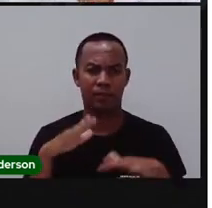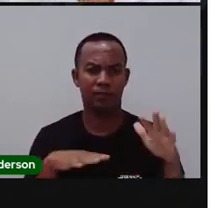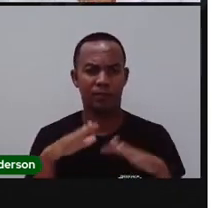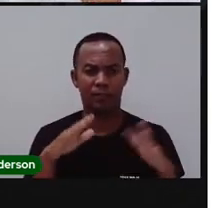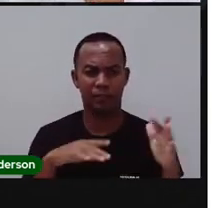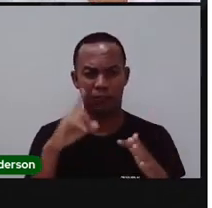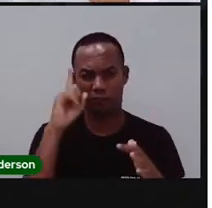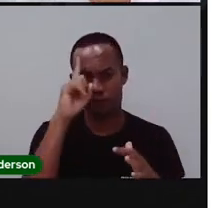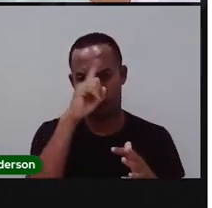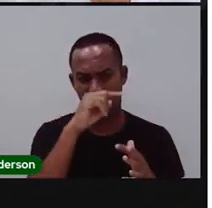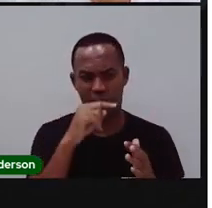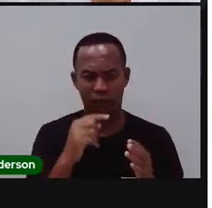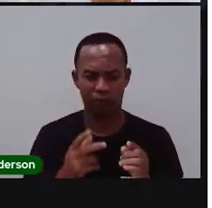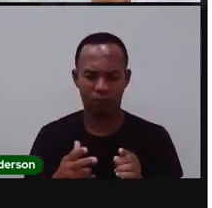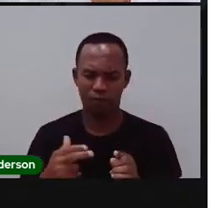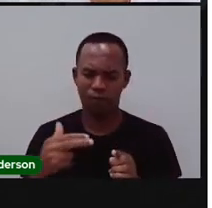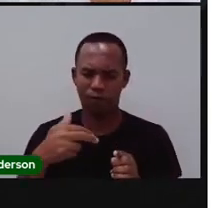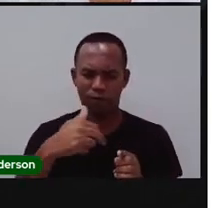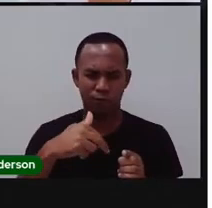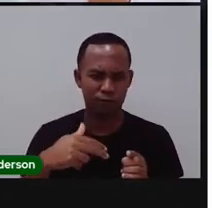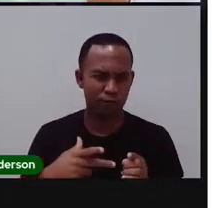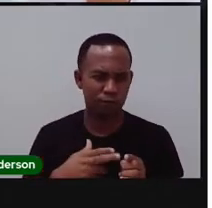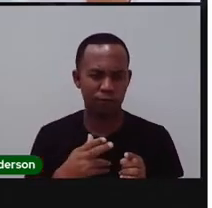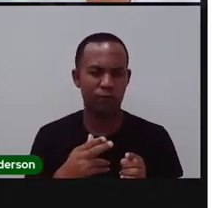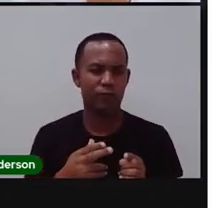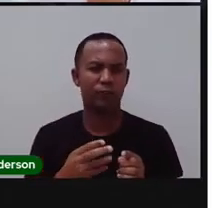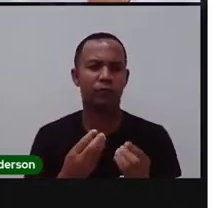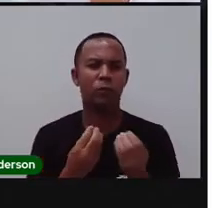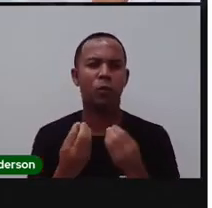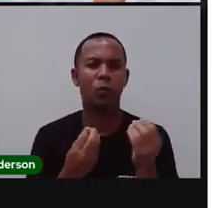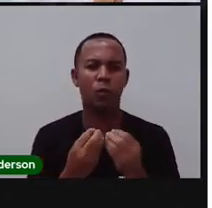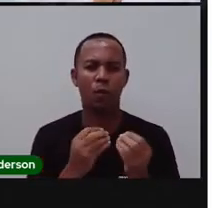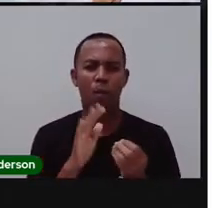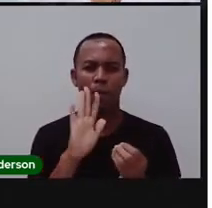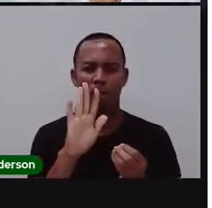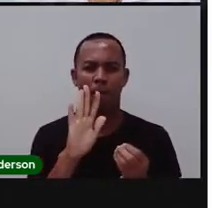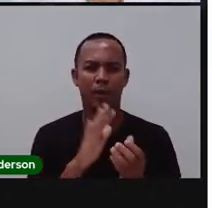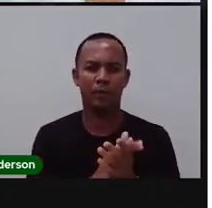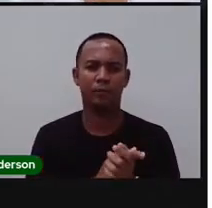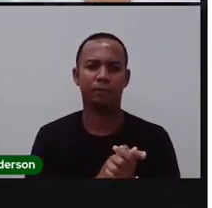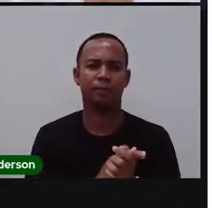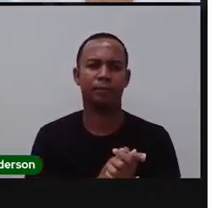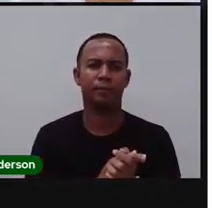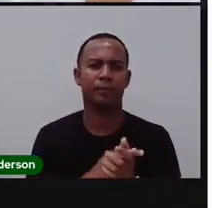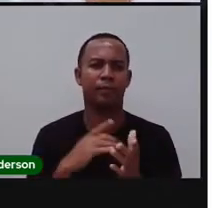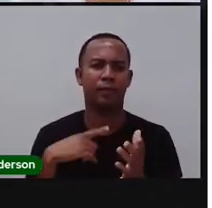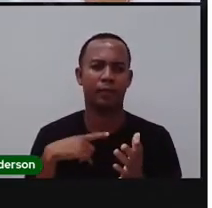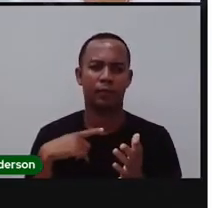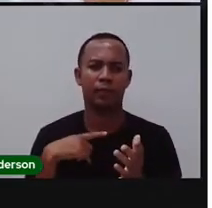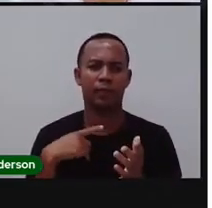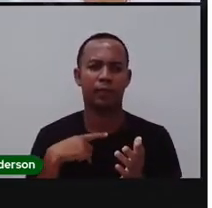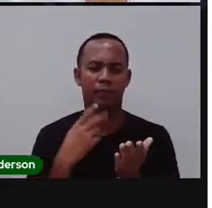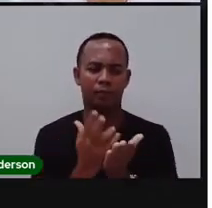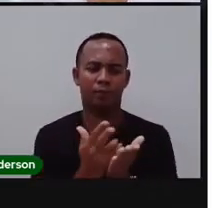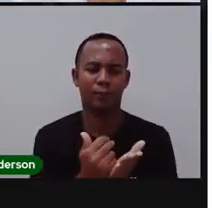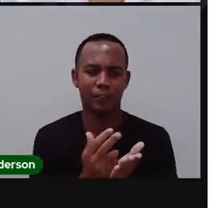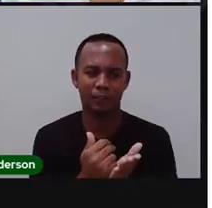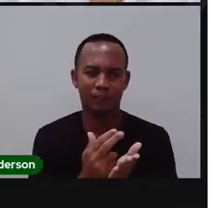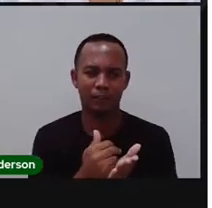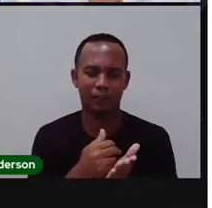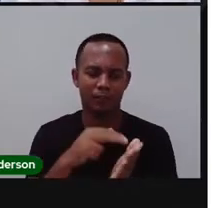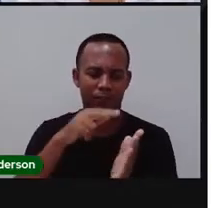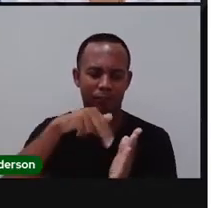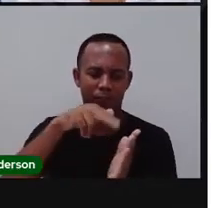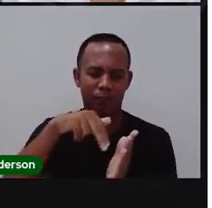encontrar, para recortar as cédulas, né? E as moedas. Mas desenhe. A prof falou